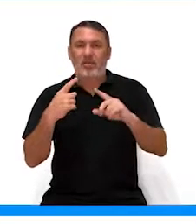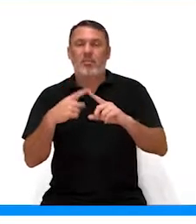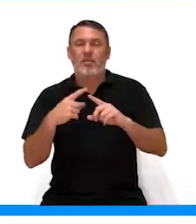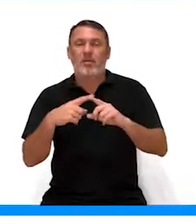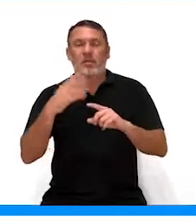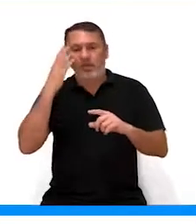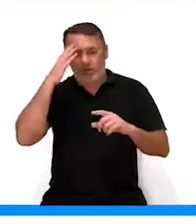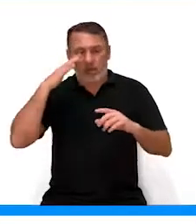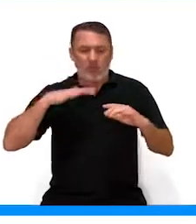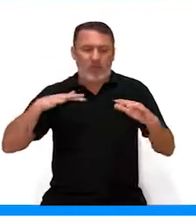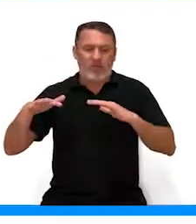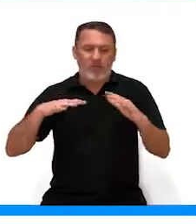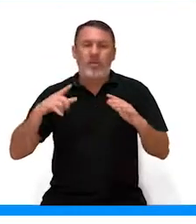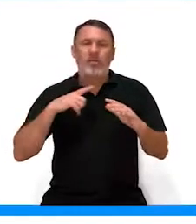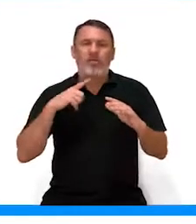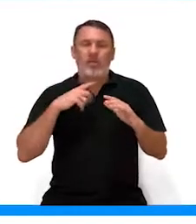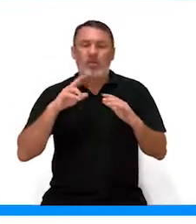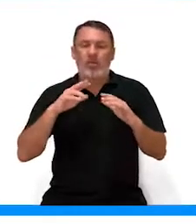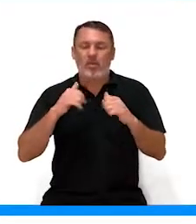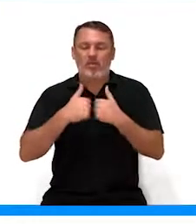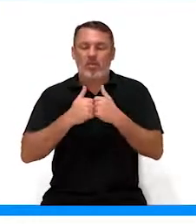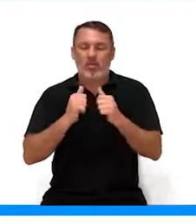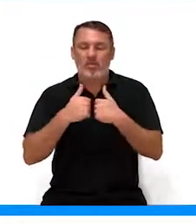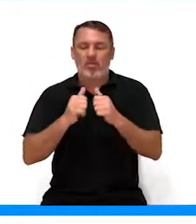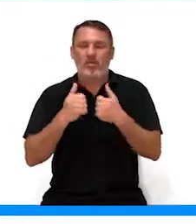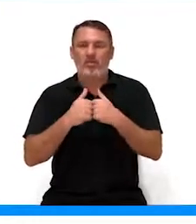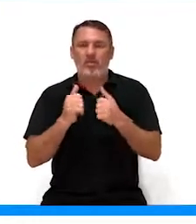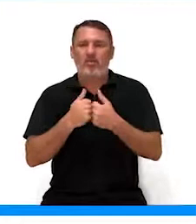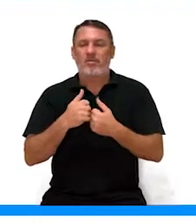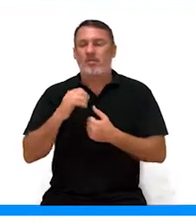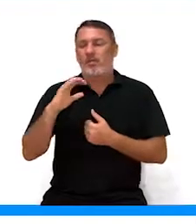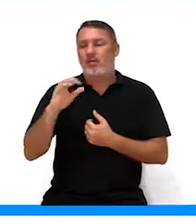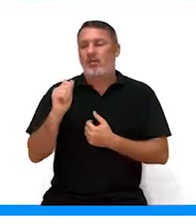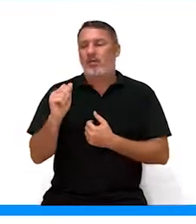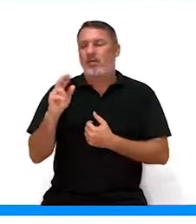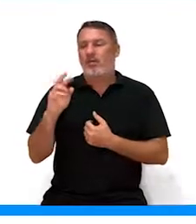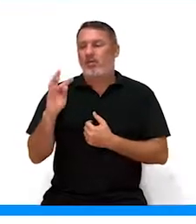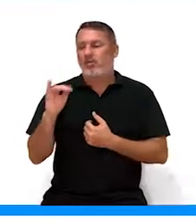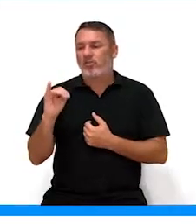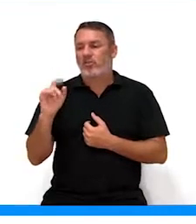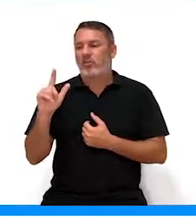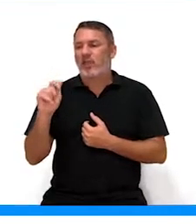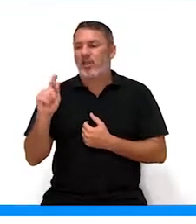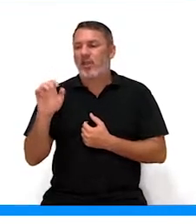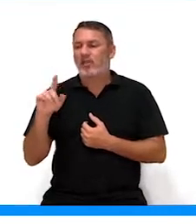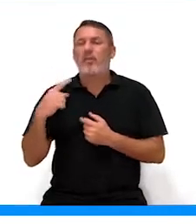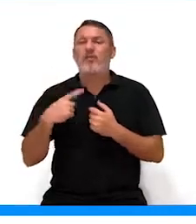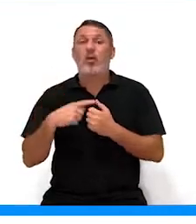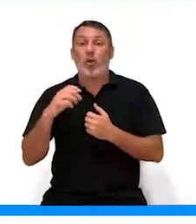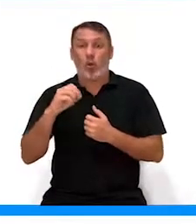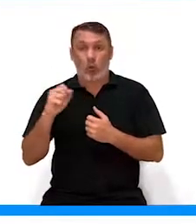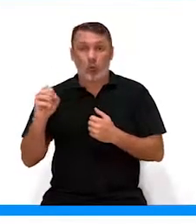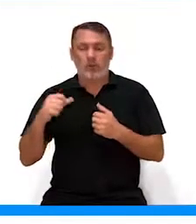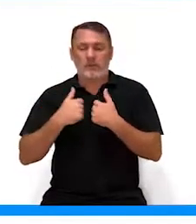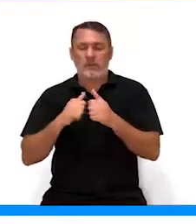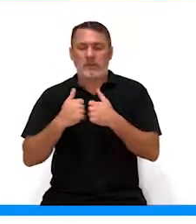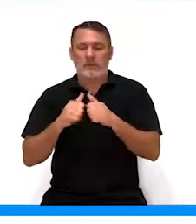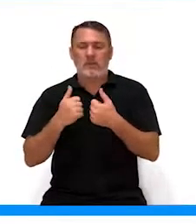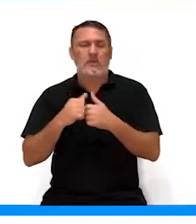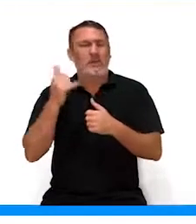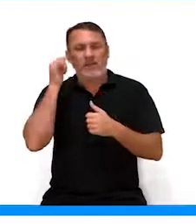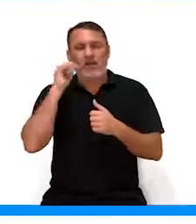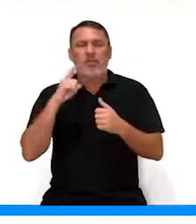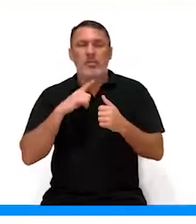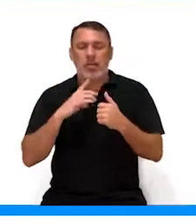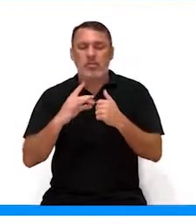tecido cartilaginoso, porque entre um osso e outro a gente tem cartilagem para evitar o desgaste ósseo. Então a gente tem o seu